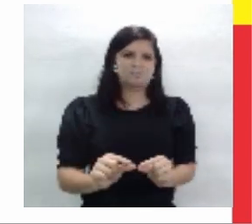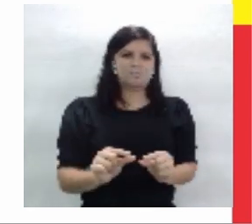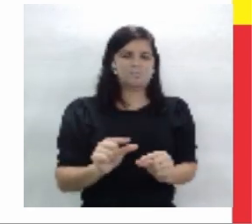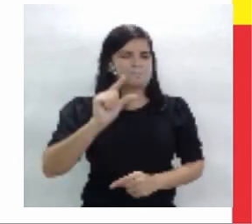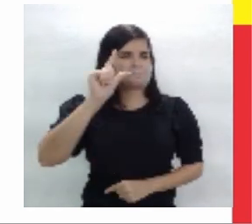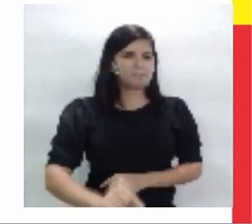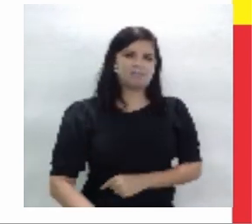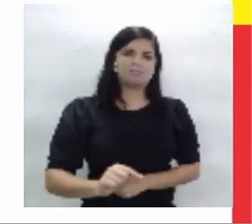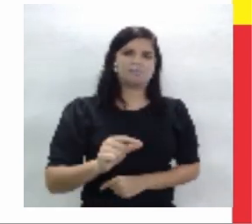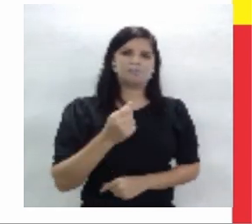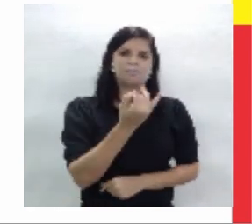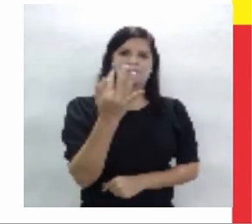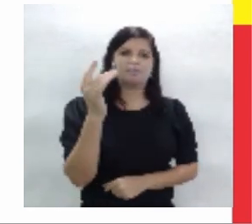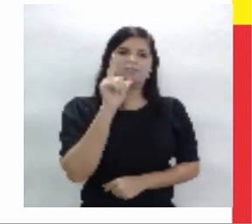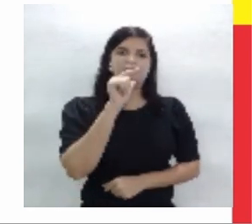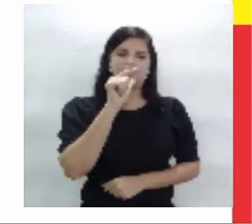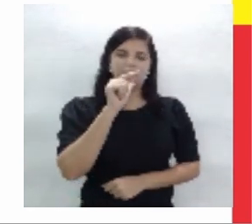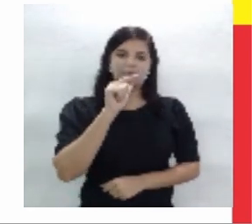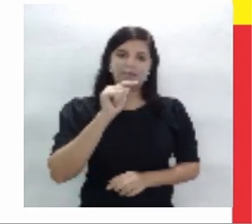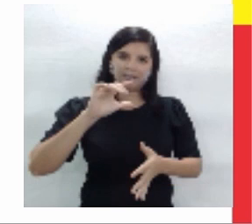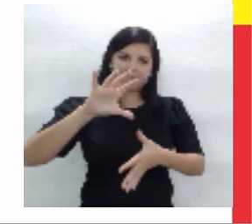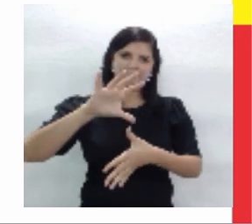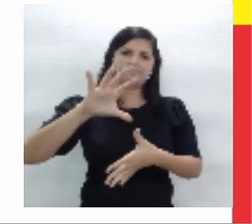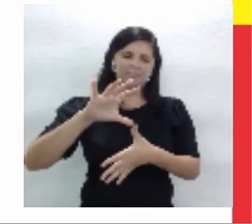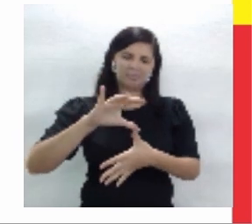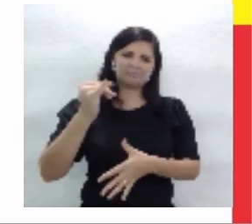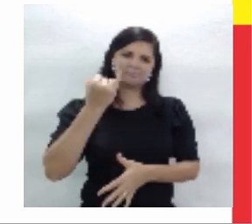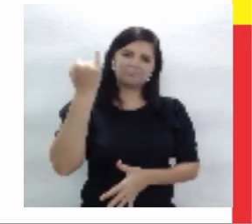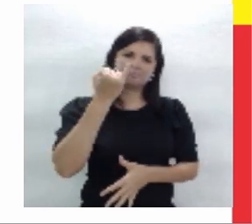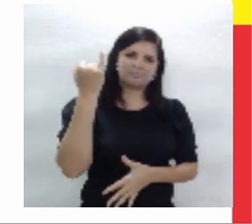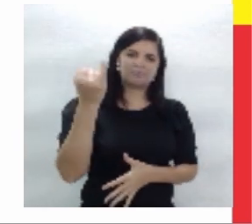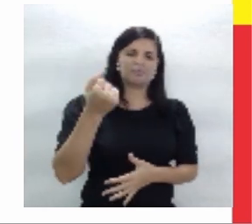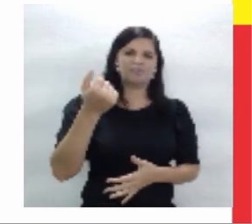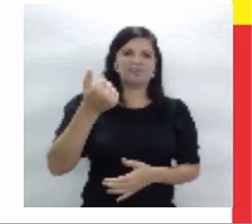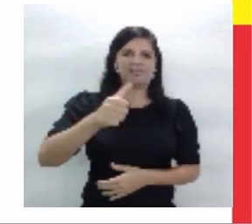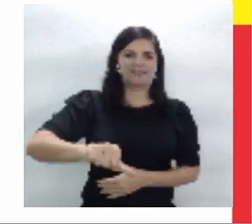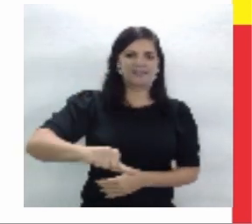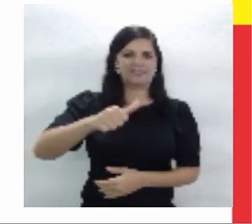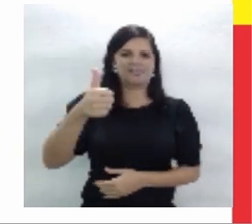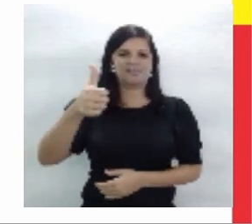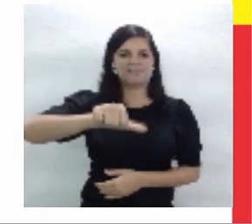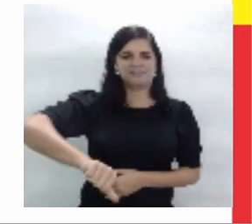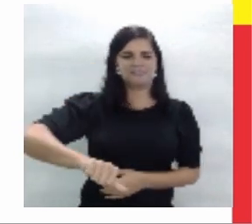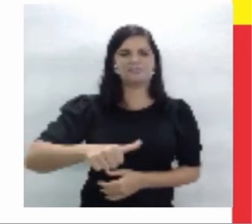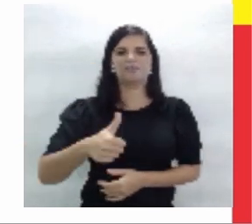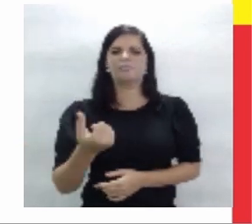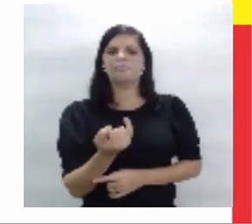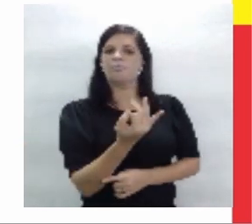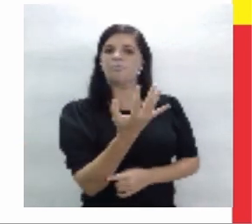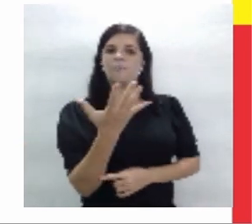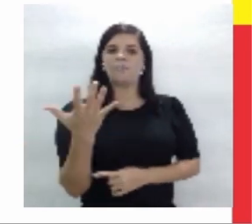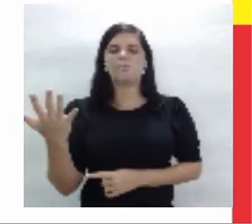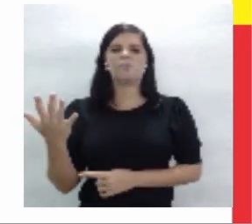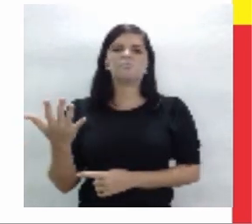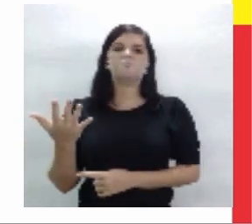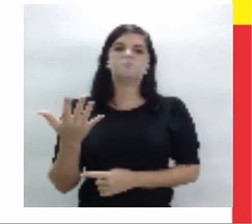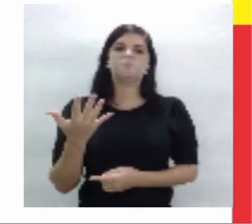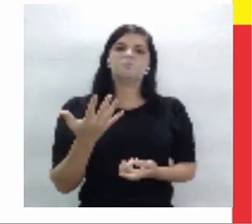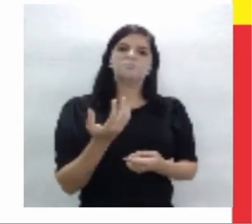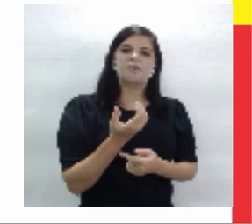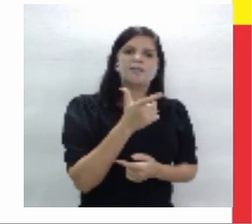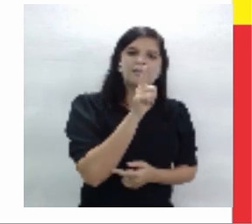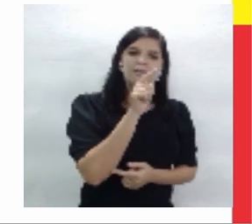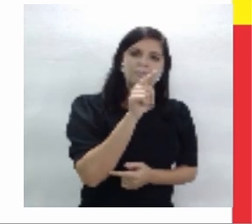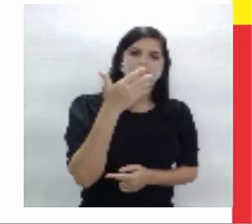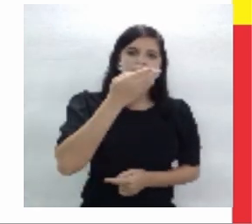Tá? Então, esse mapa é bem interessante para que nós possamos analisar a estimativa, né, em quantidade de água